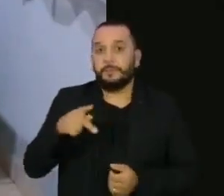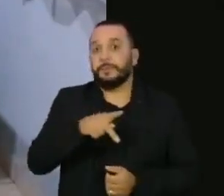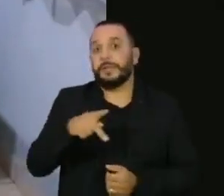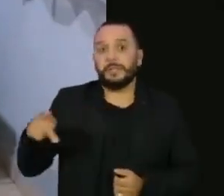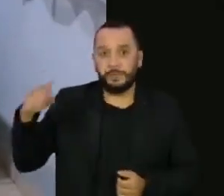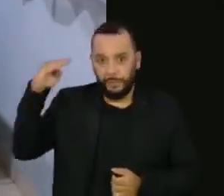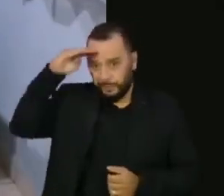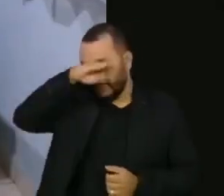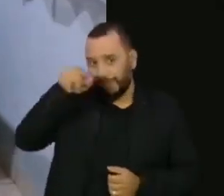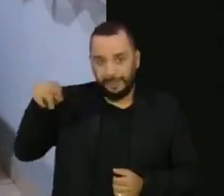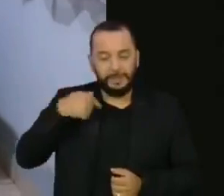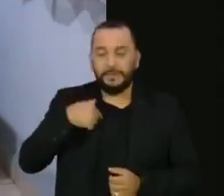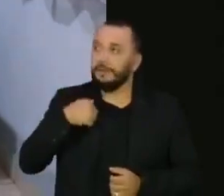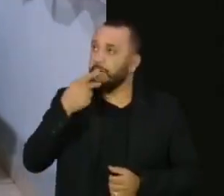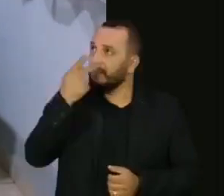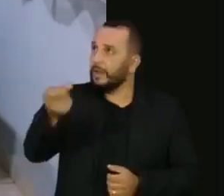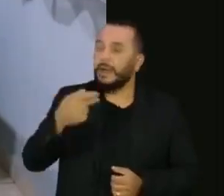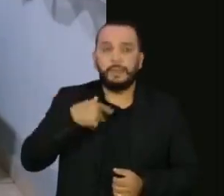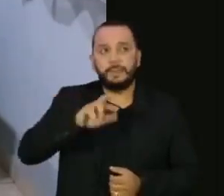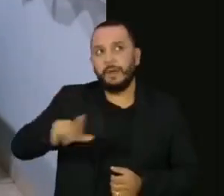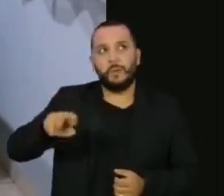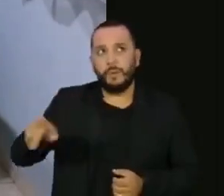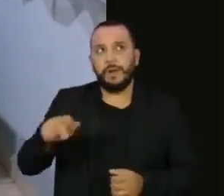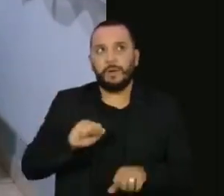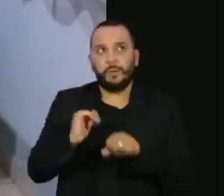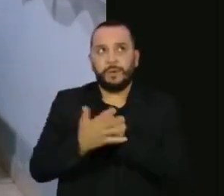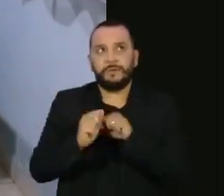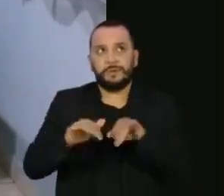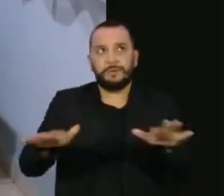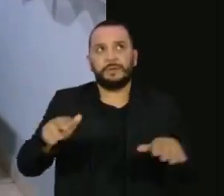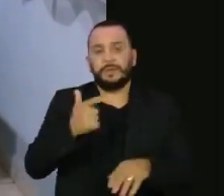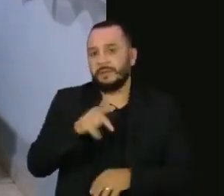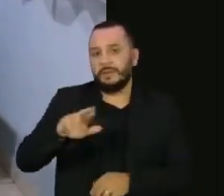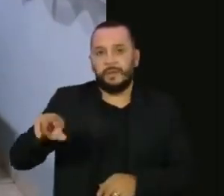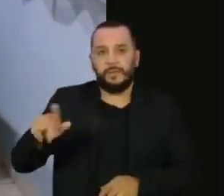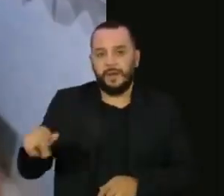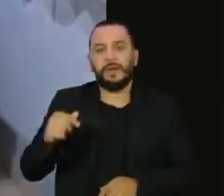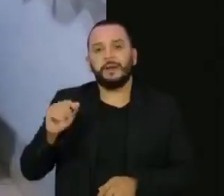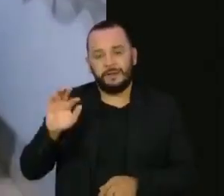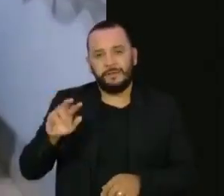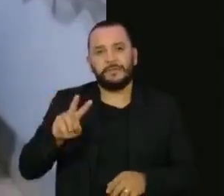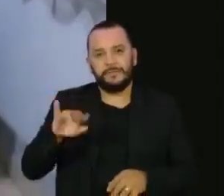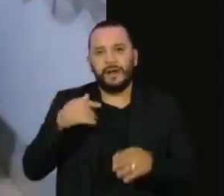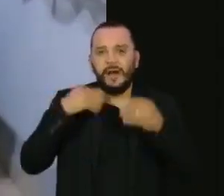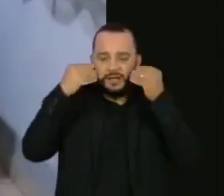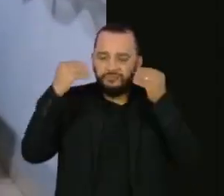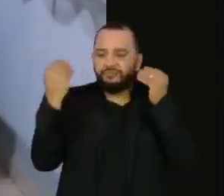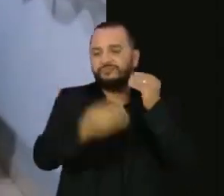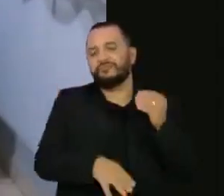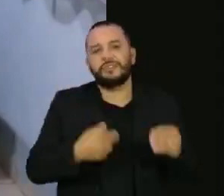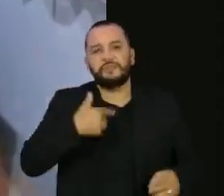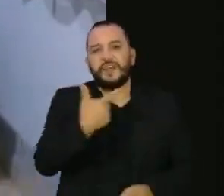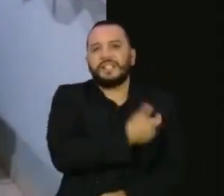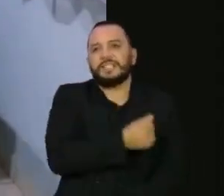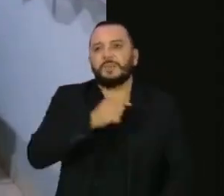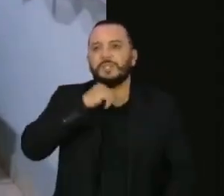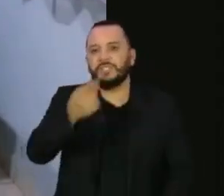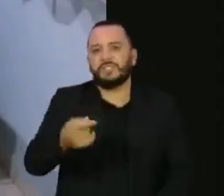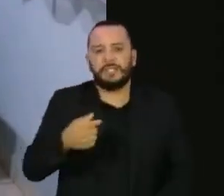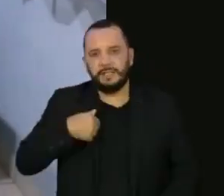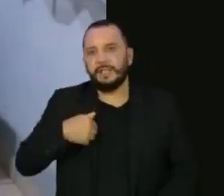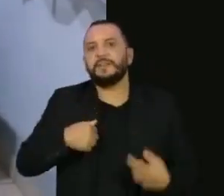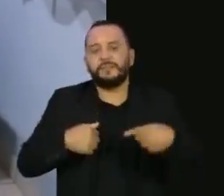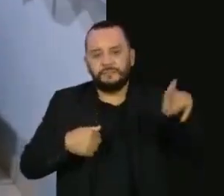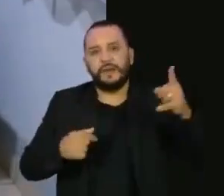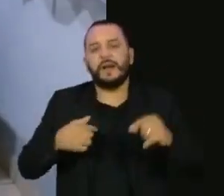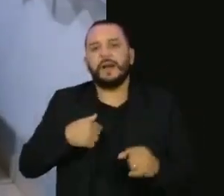andar sem máscara e vai esfregar o nariz e passar a mão no braço do idoso e vai dizer que a vacina não adianta e vai mandar tomar remédio